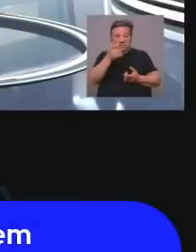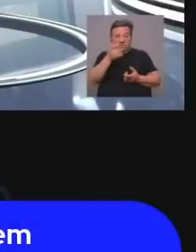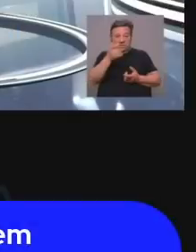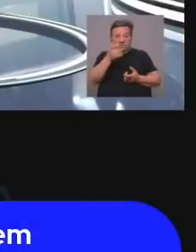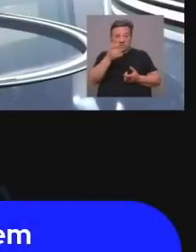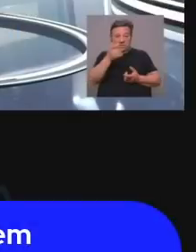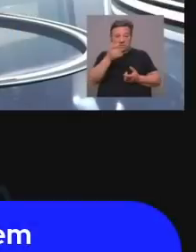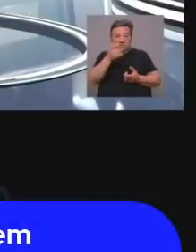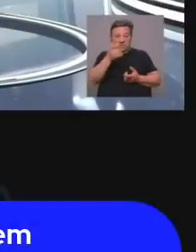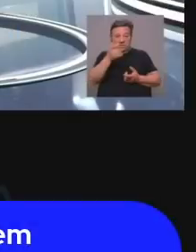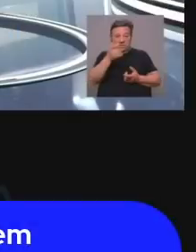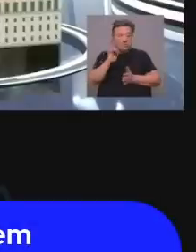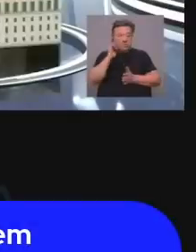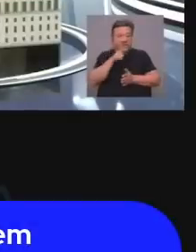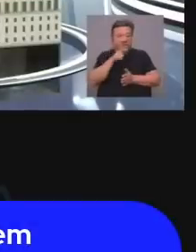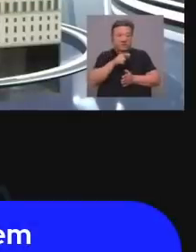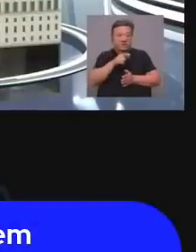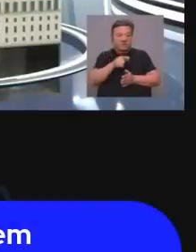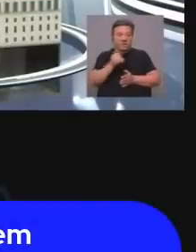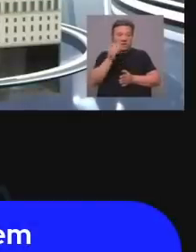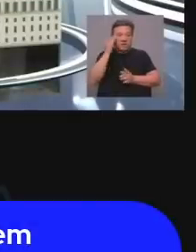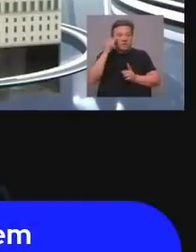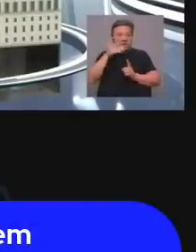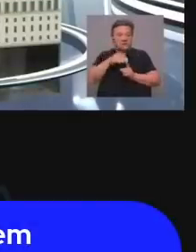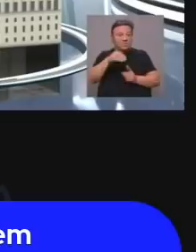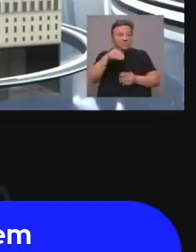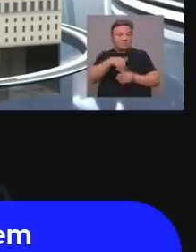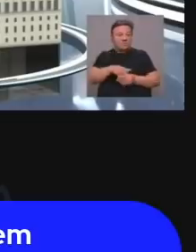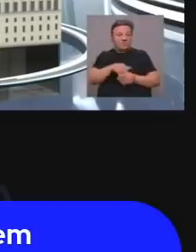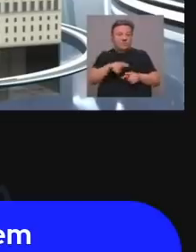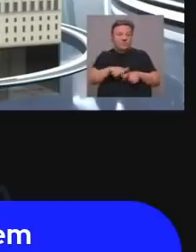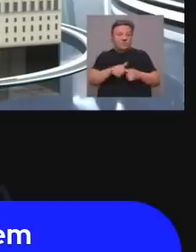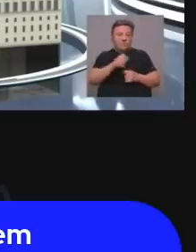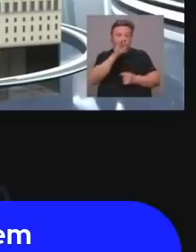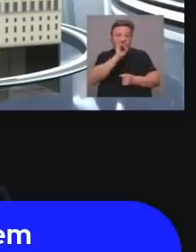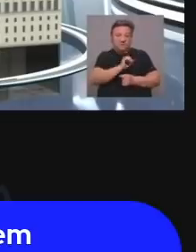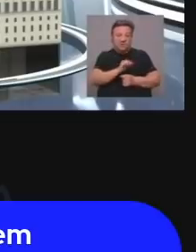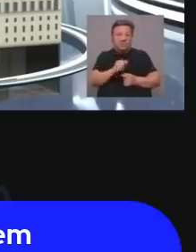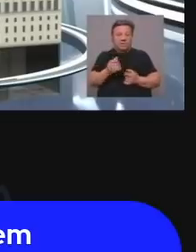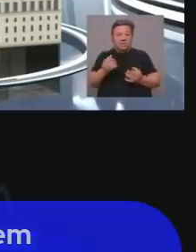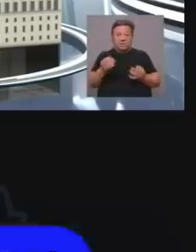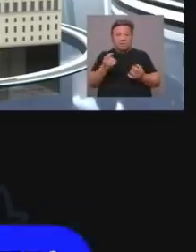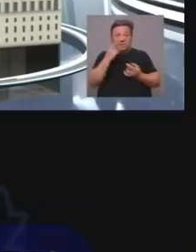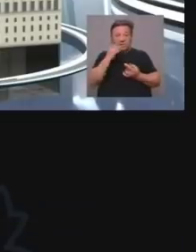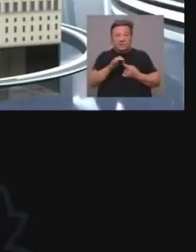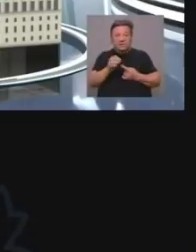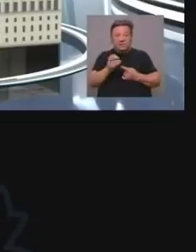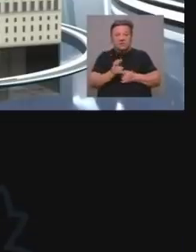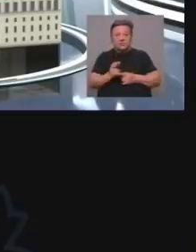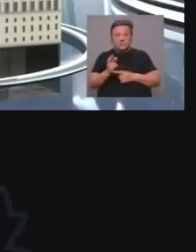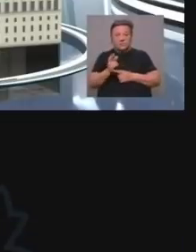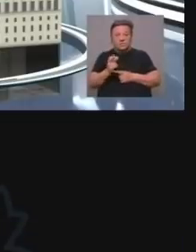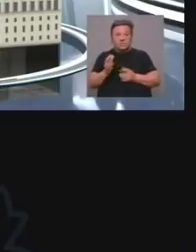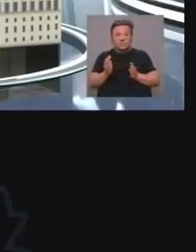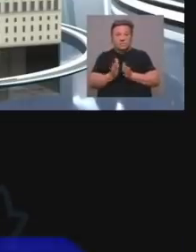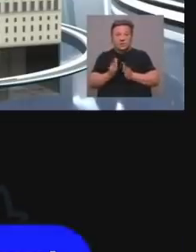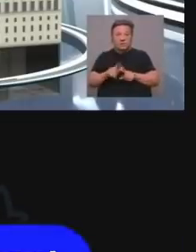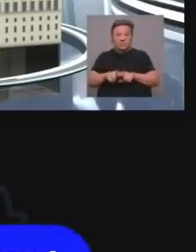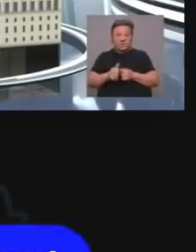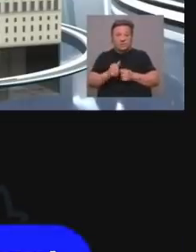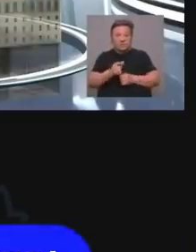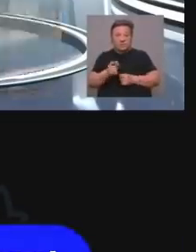é quase mil pessoas e realmente apareceu hoje mais uma Bendita sondagem como digo a Bendita